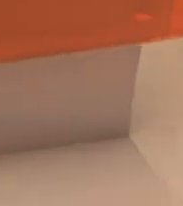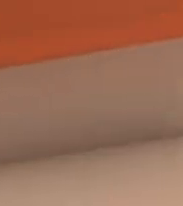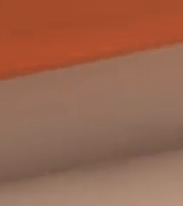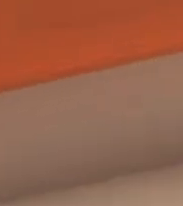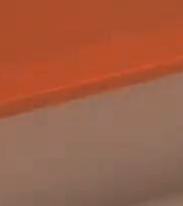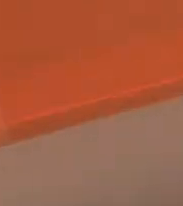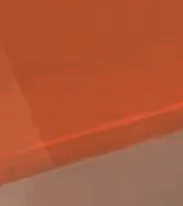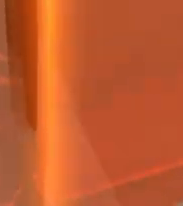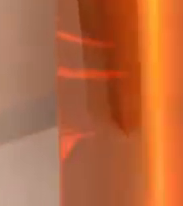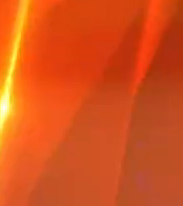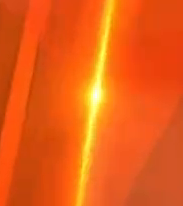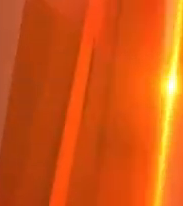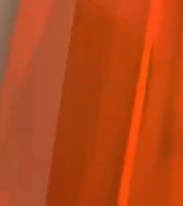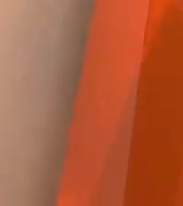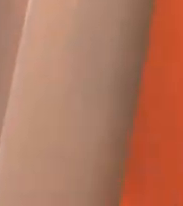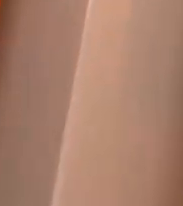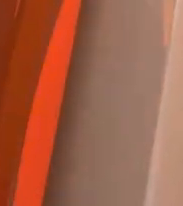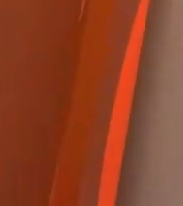C